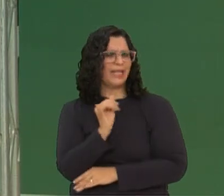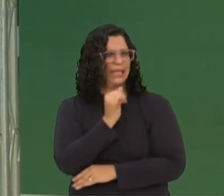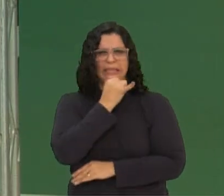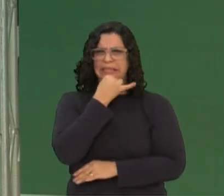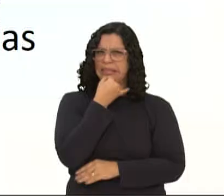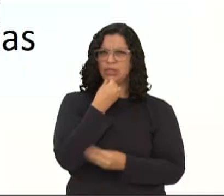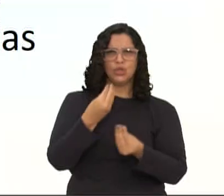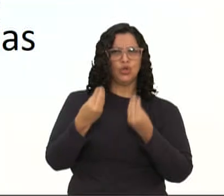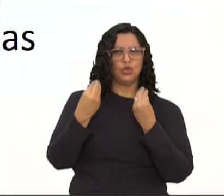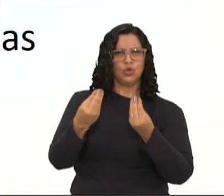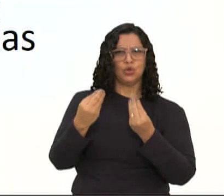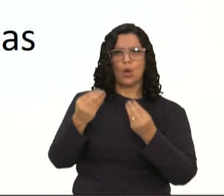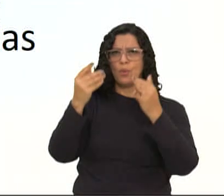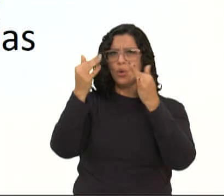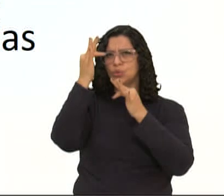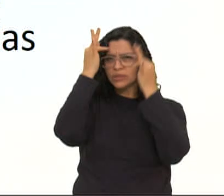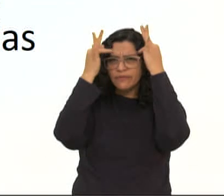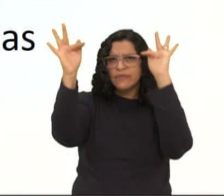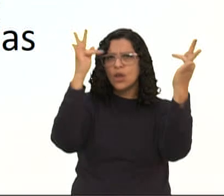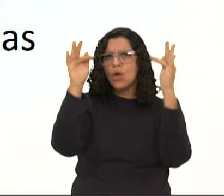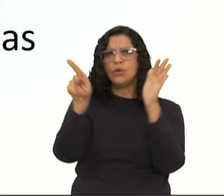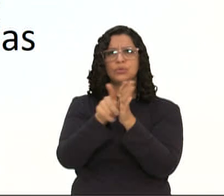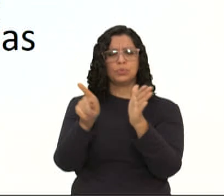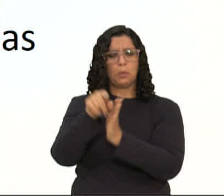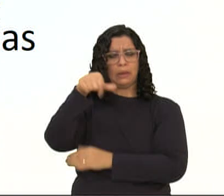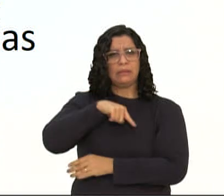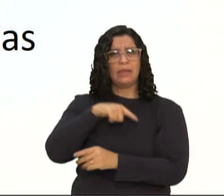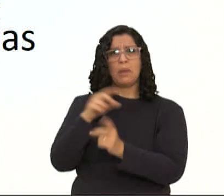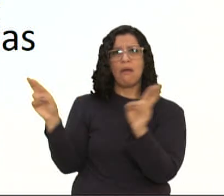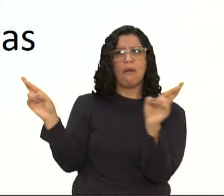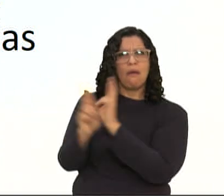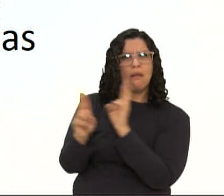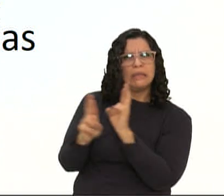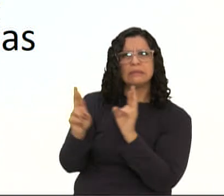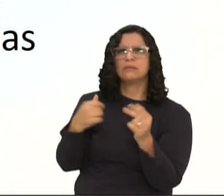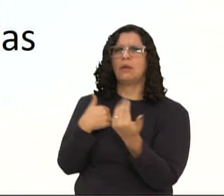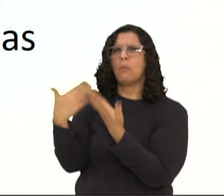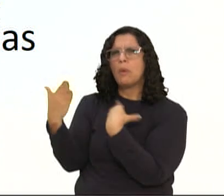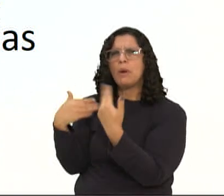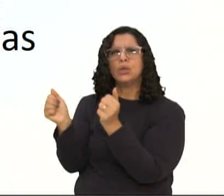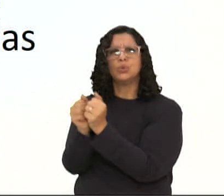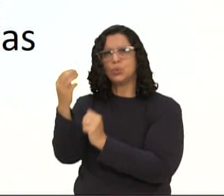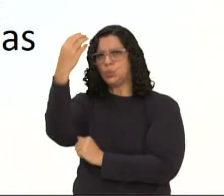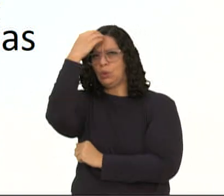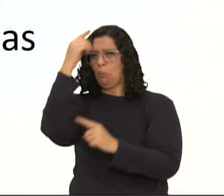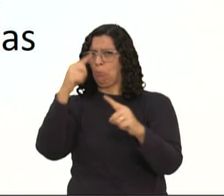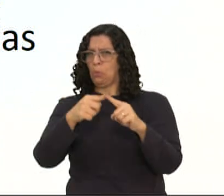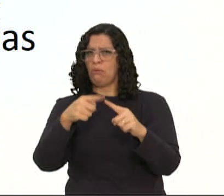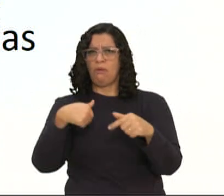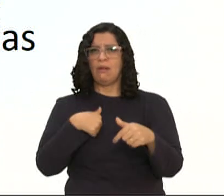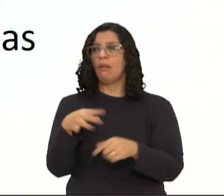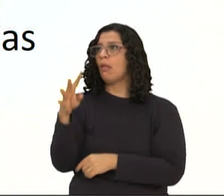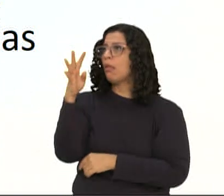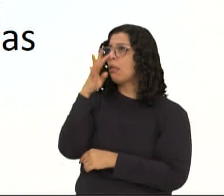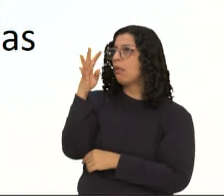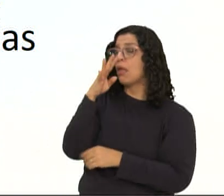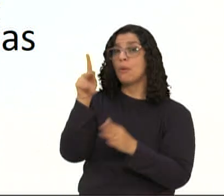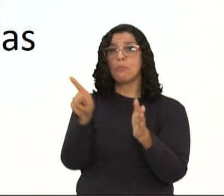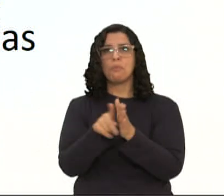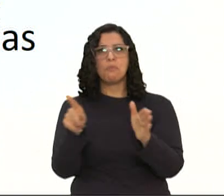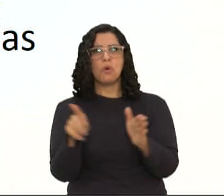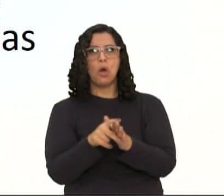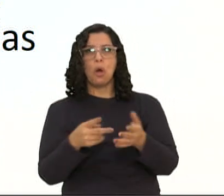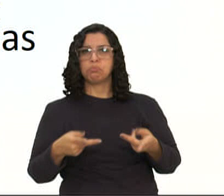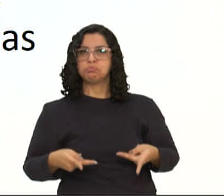é odiável que os filósofos iluministas se relacionassem com os reis. Por quê? Porque eles ficariam fascinados com a